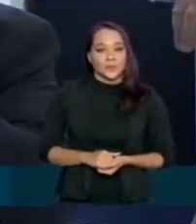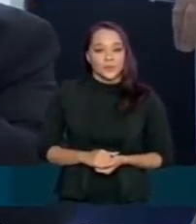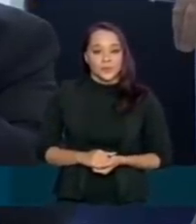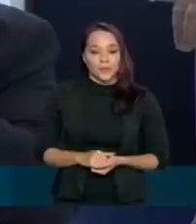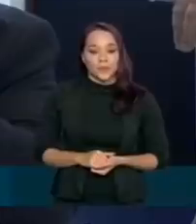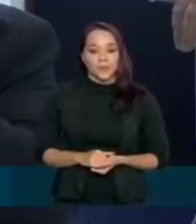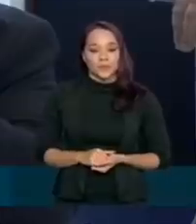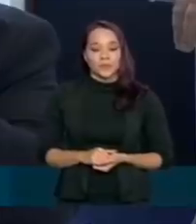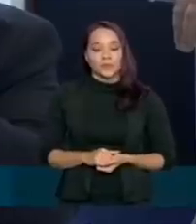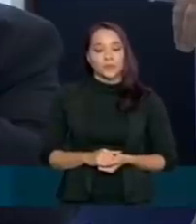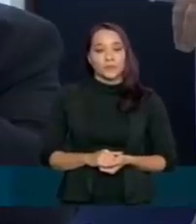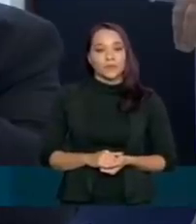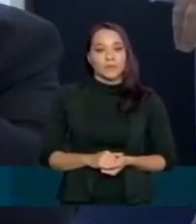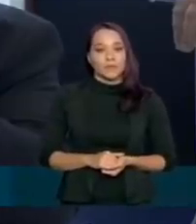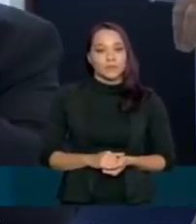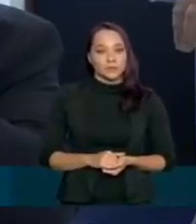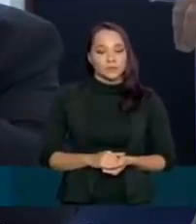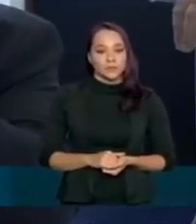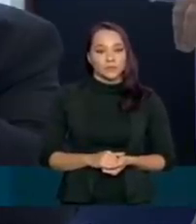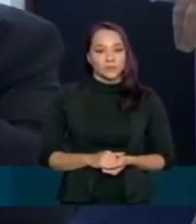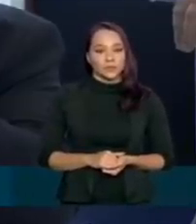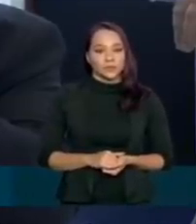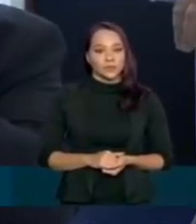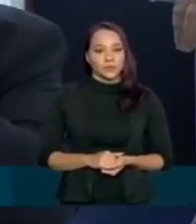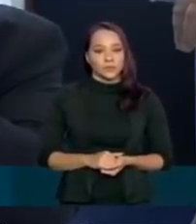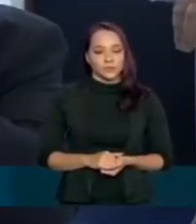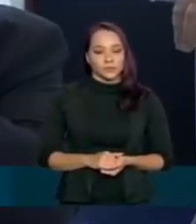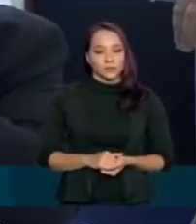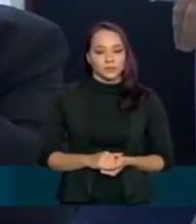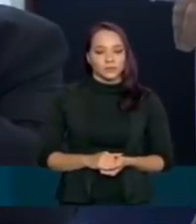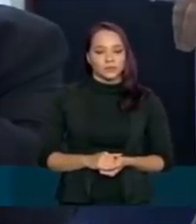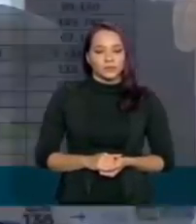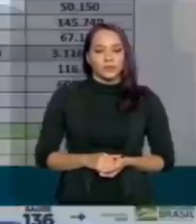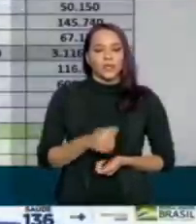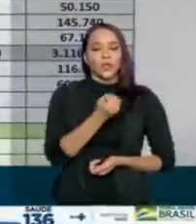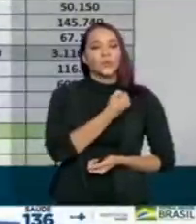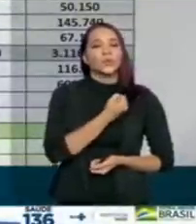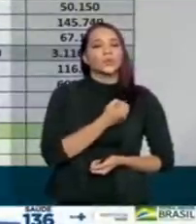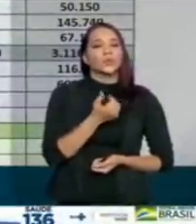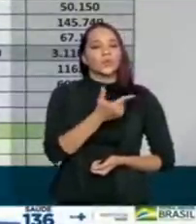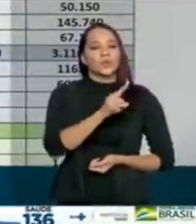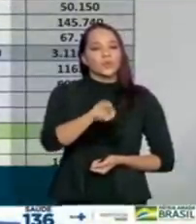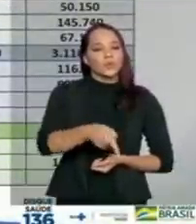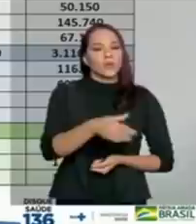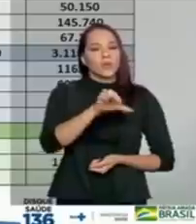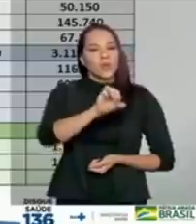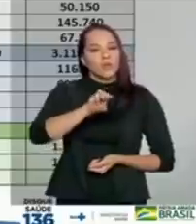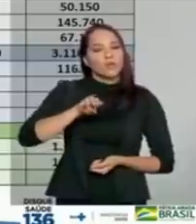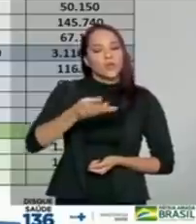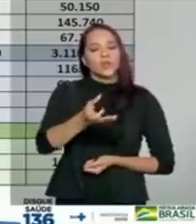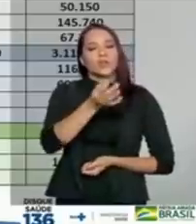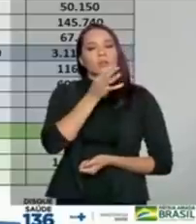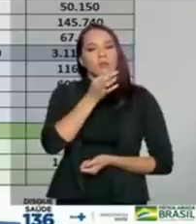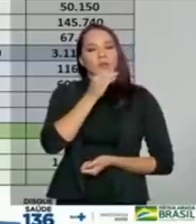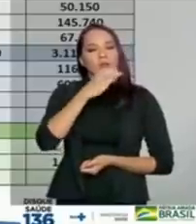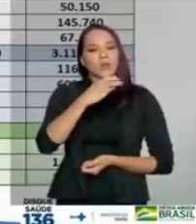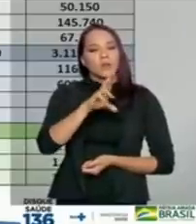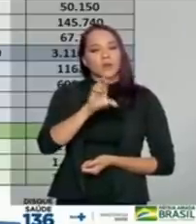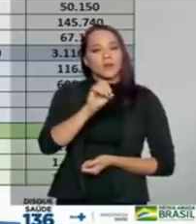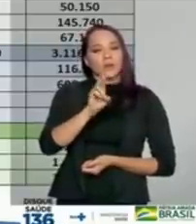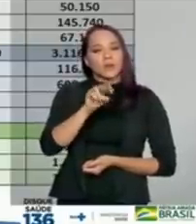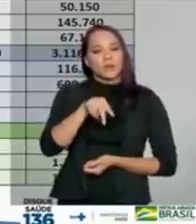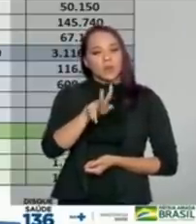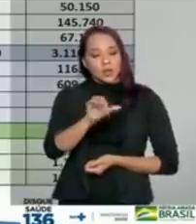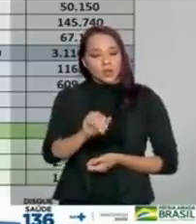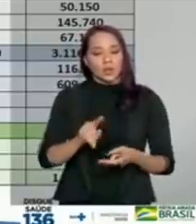Pode ir? Pode voltar um. Daqueles números, 2,9 milhões de comprimidos de cloroquina e 8,4